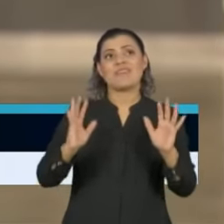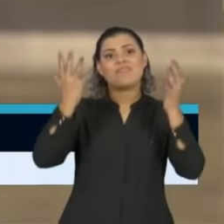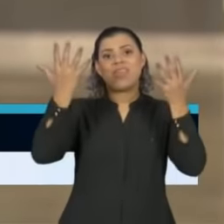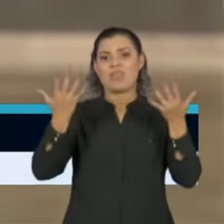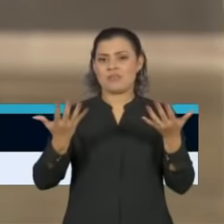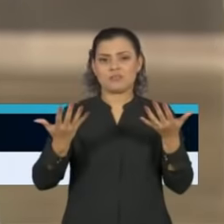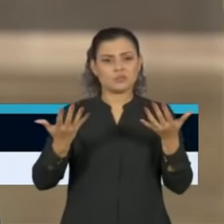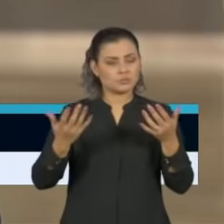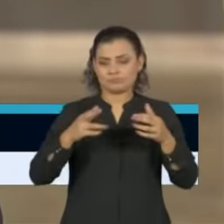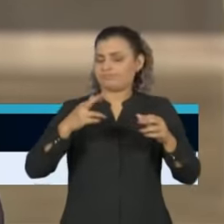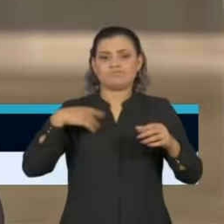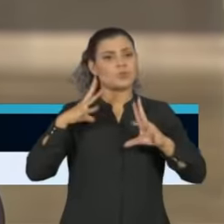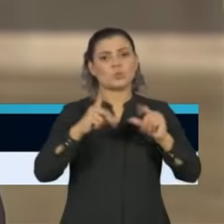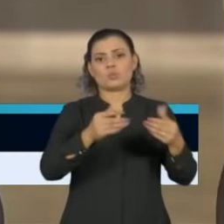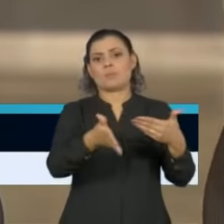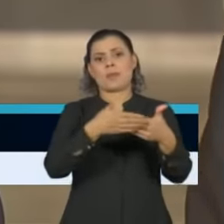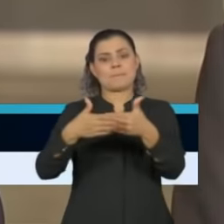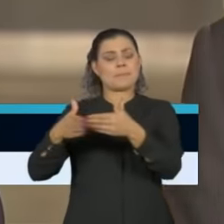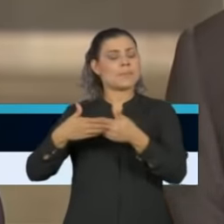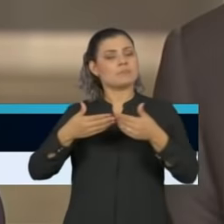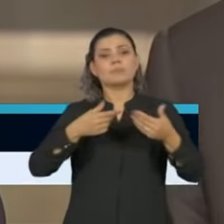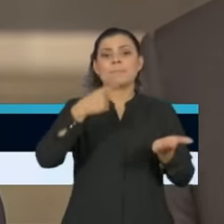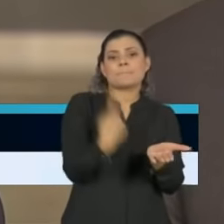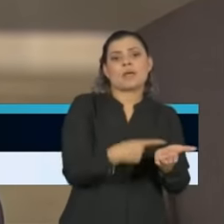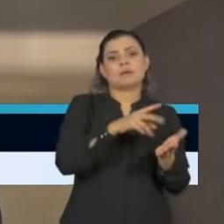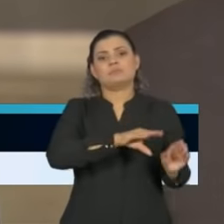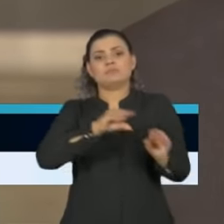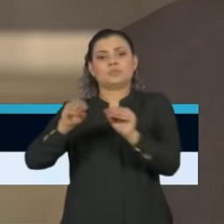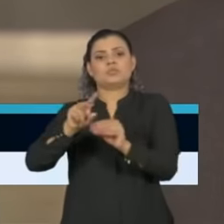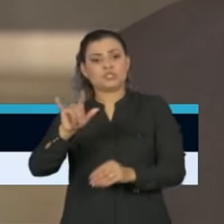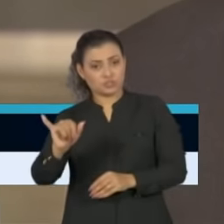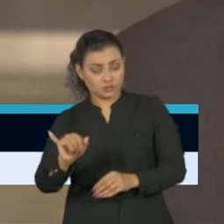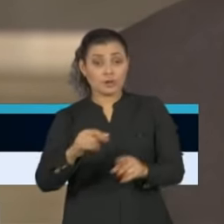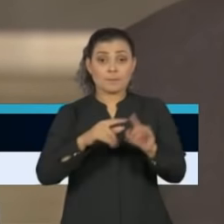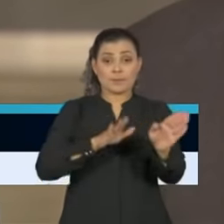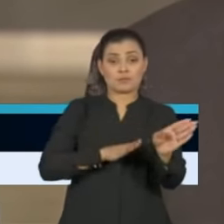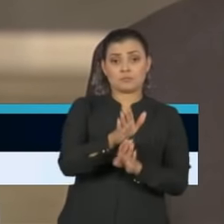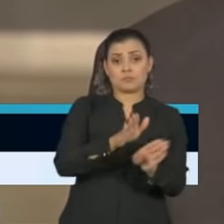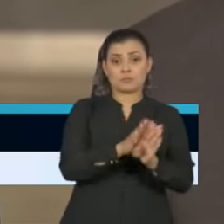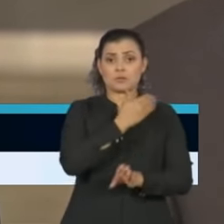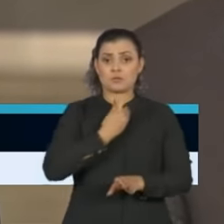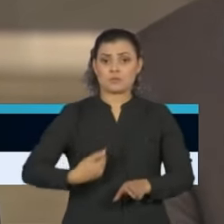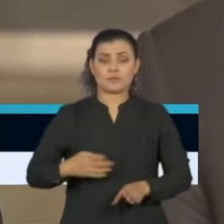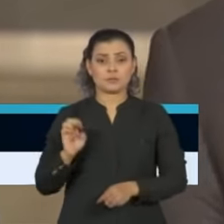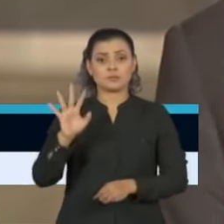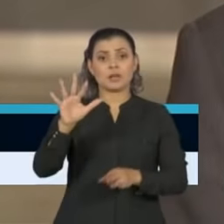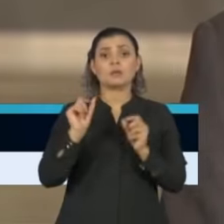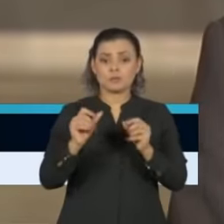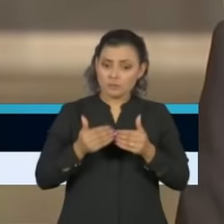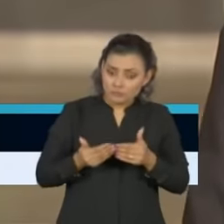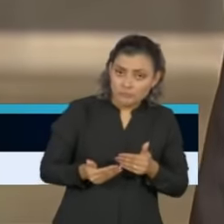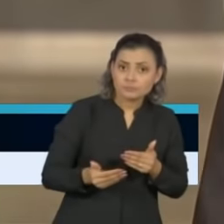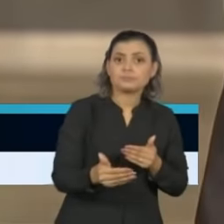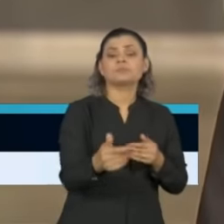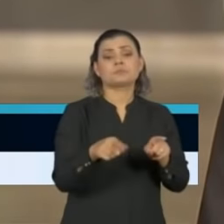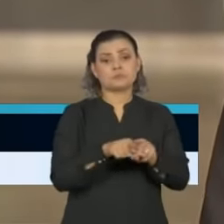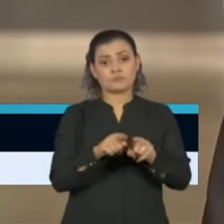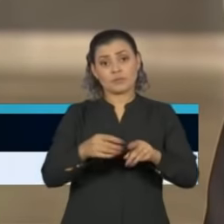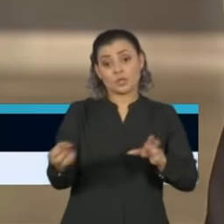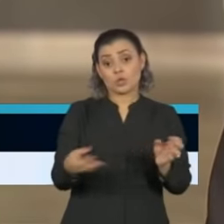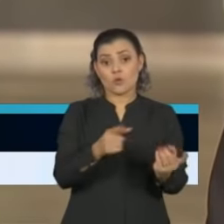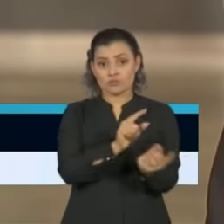eventos desta natureza serão adiadas, sendo que a orientação do governo do Estado de São Paulo é para que o funcionamento desses